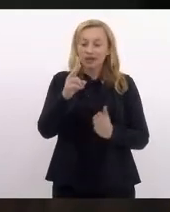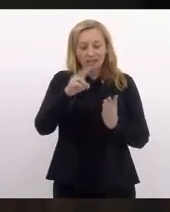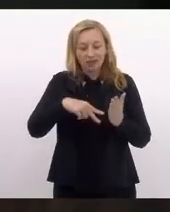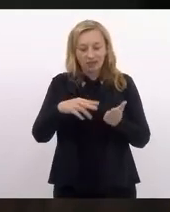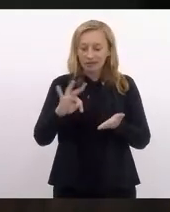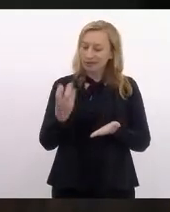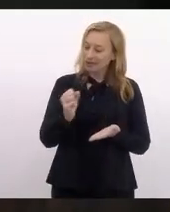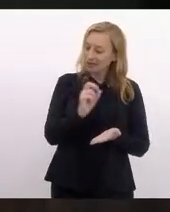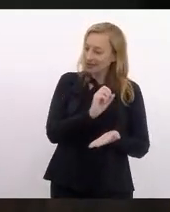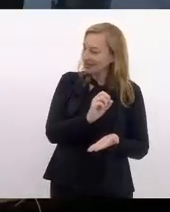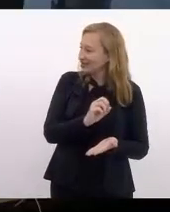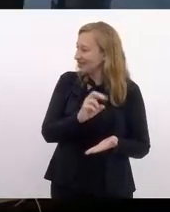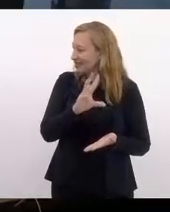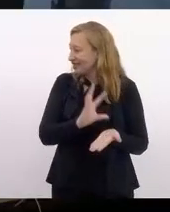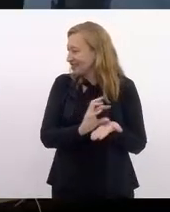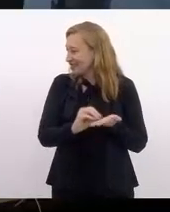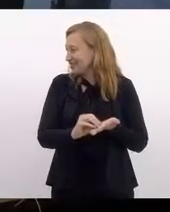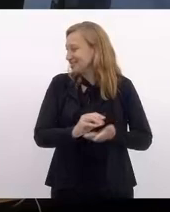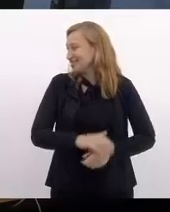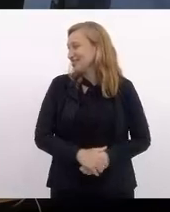leitura da ata da sessão anterior